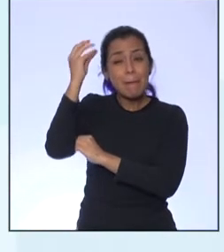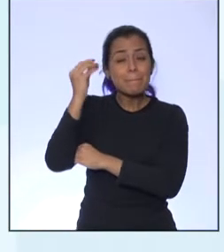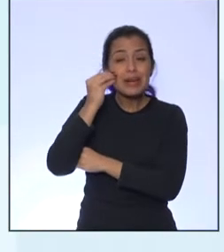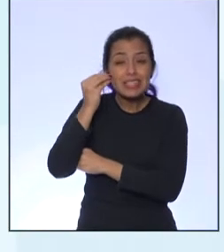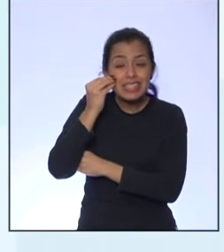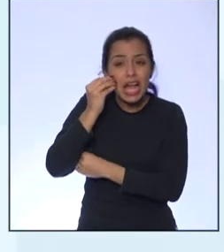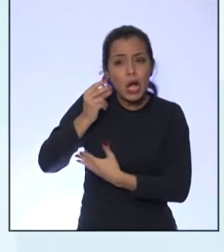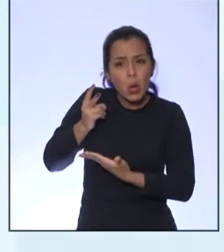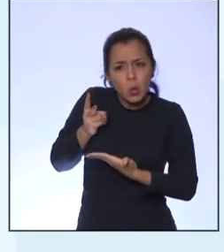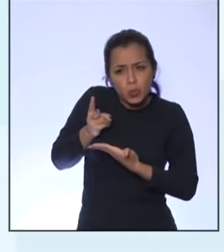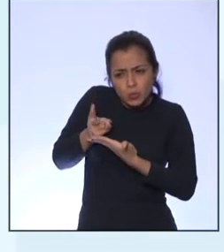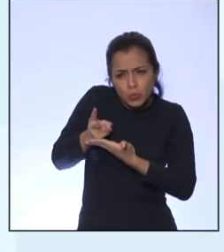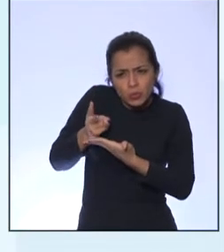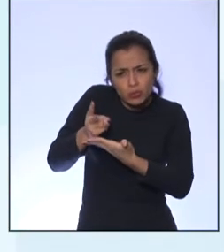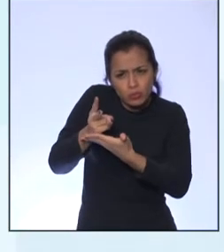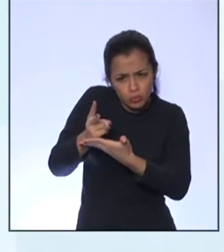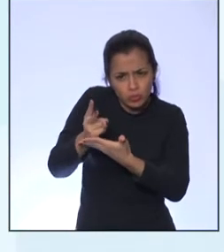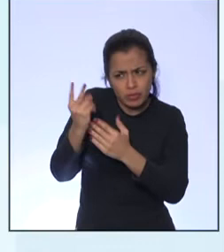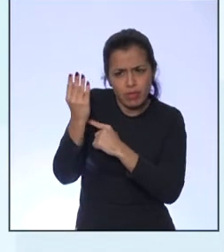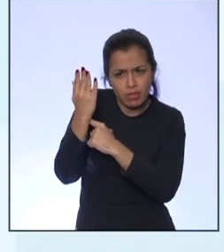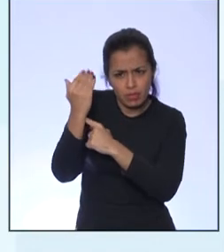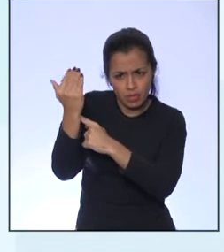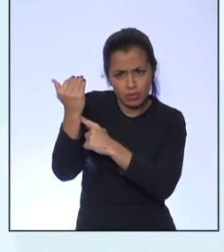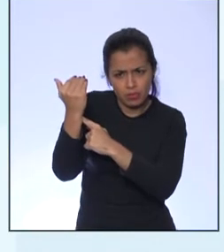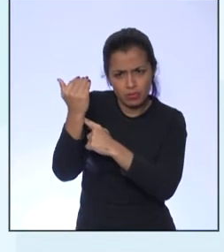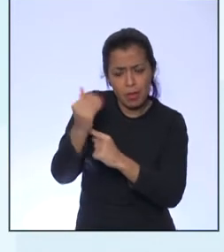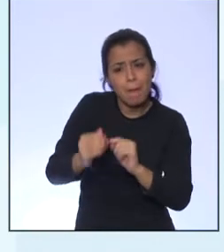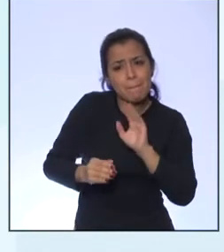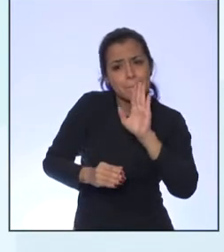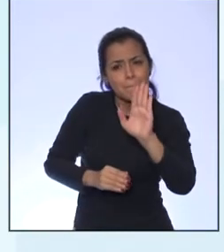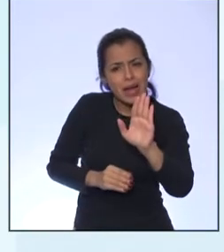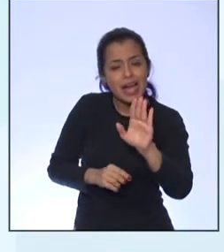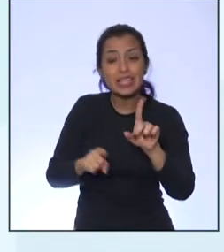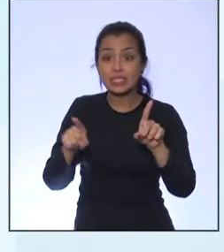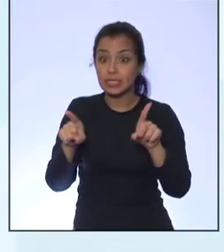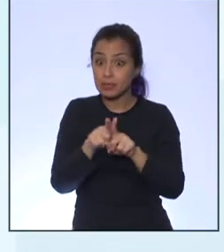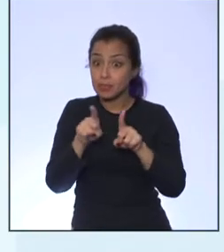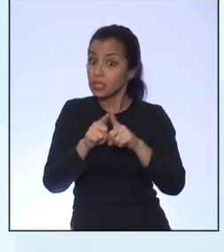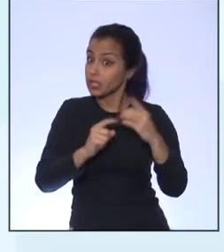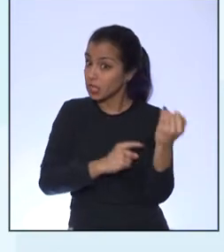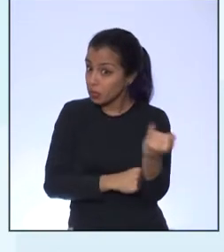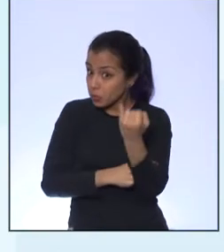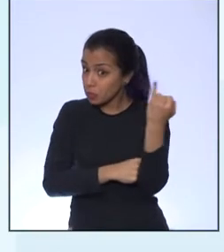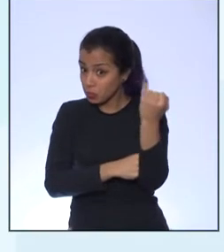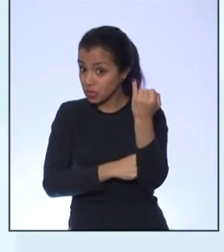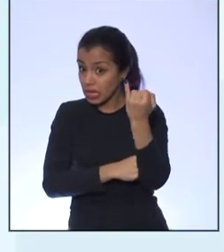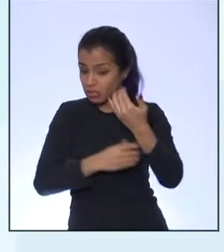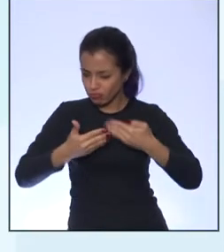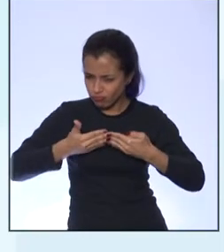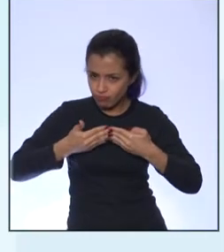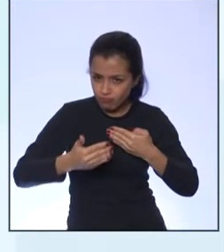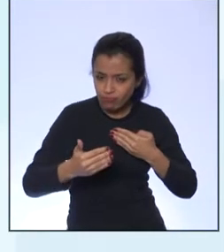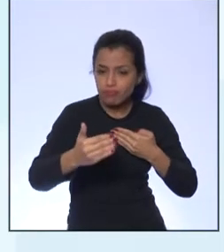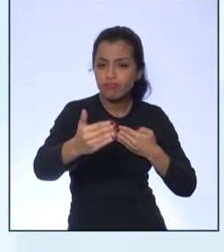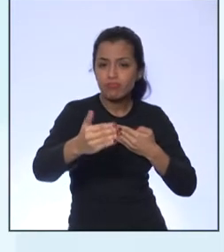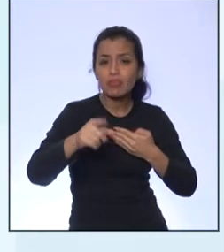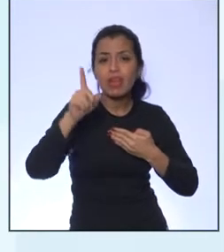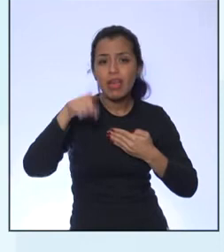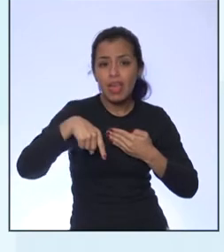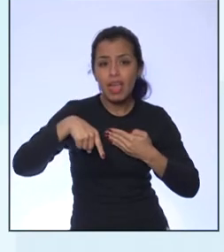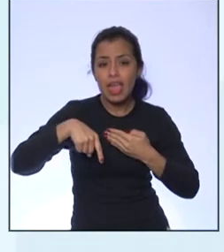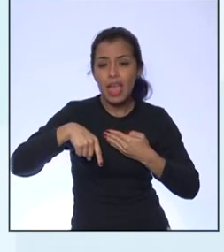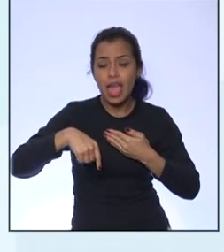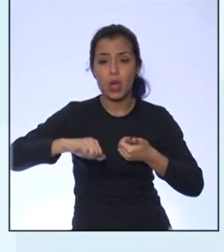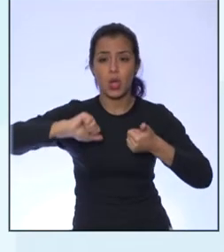a descontinuidade das tecnologias, mas um ponto que vai ser central nesse novo ambiente